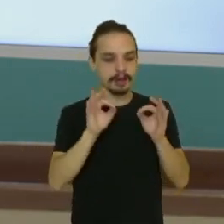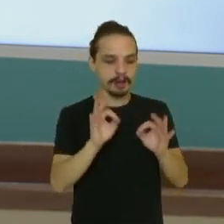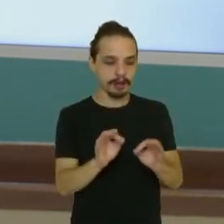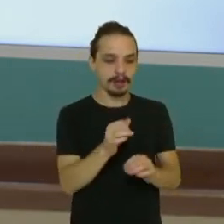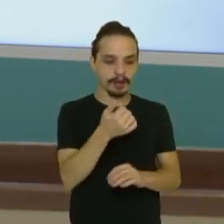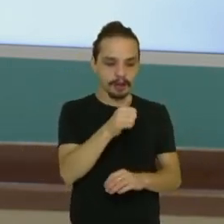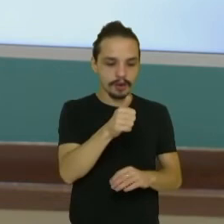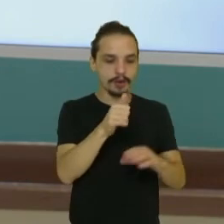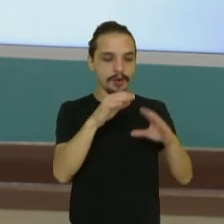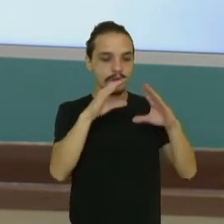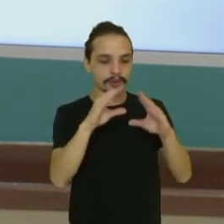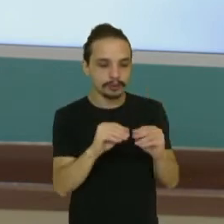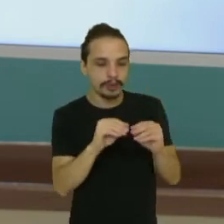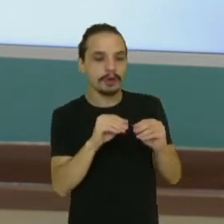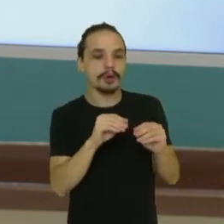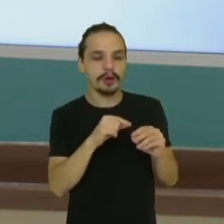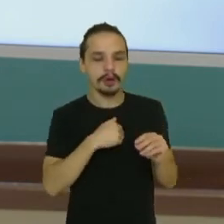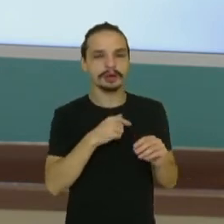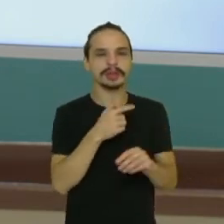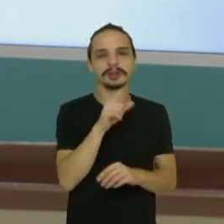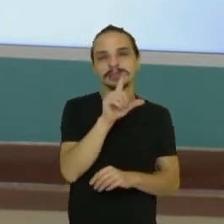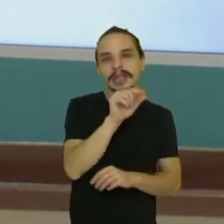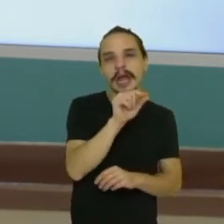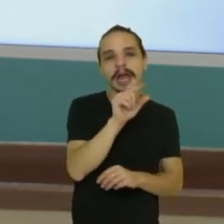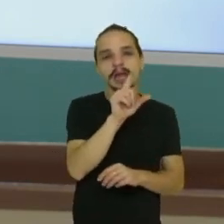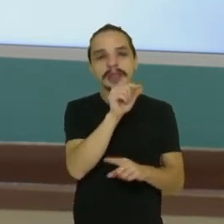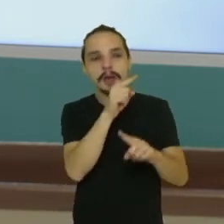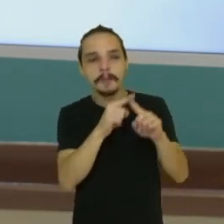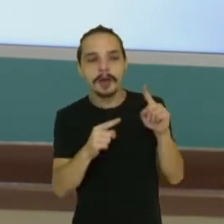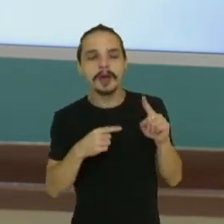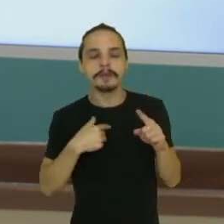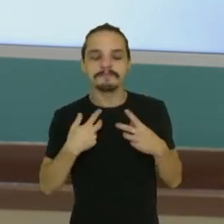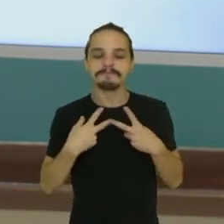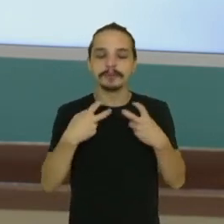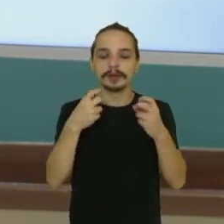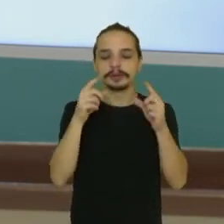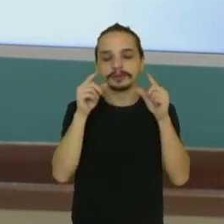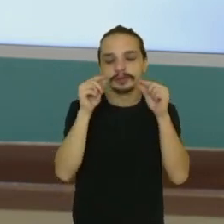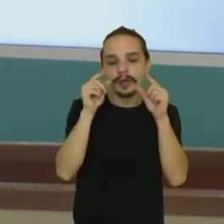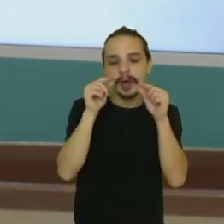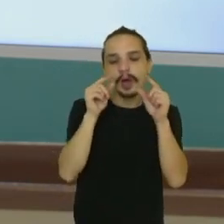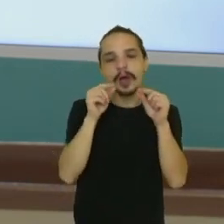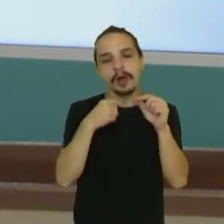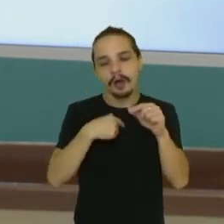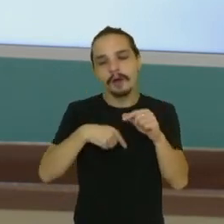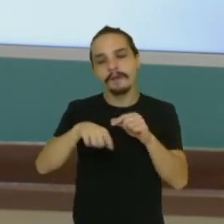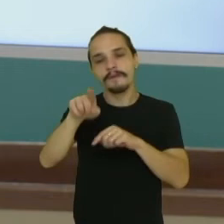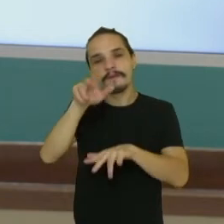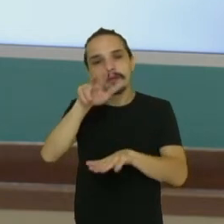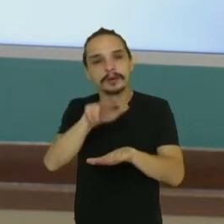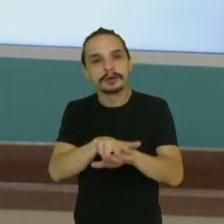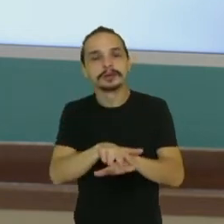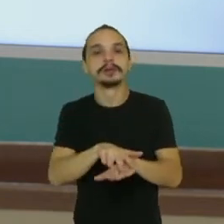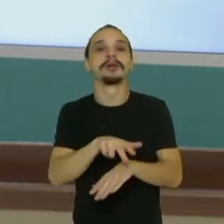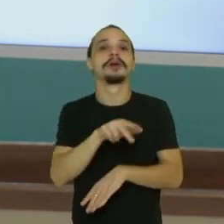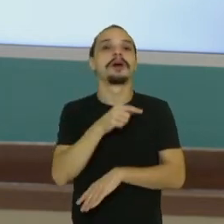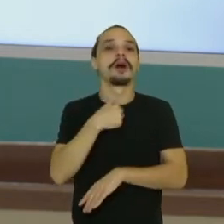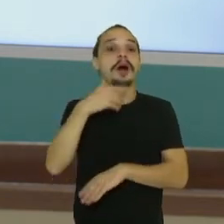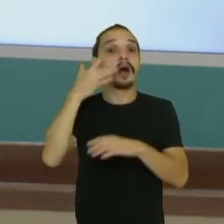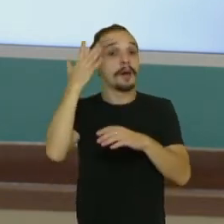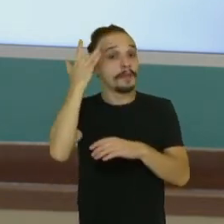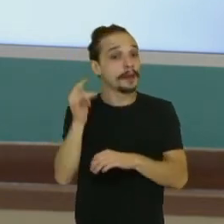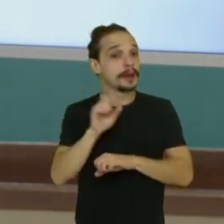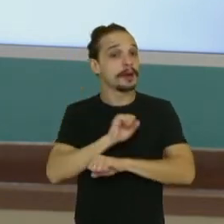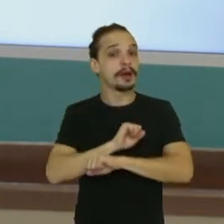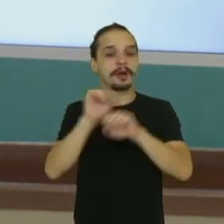das 11 horas quando vai dando dez e meia eu percebo a sonolência já quero nem me deitar e daí no outro dia eu